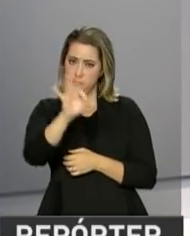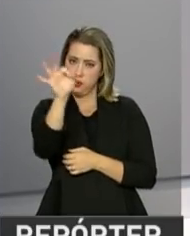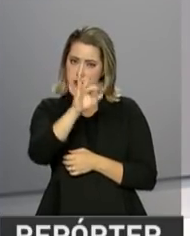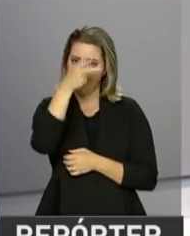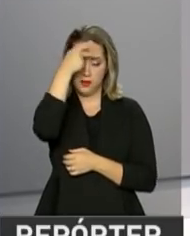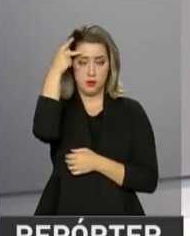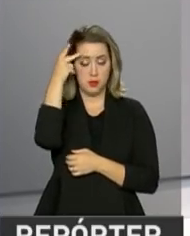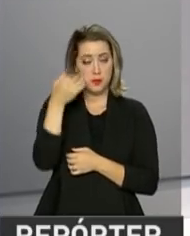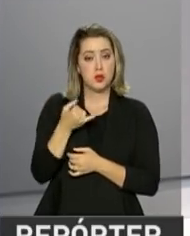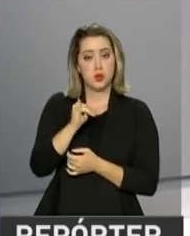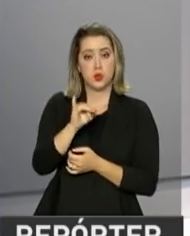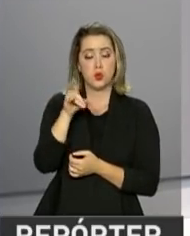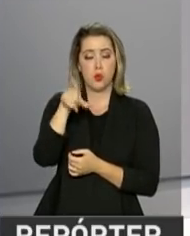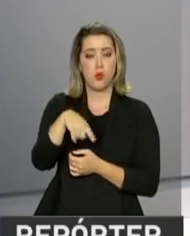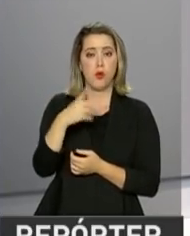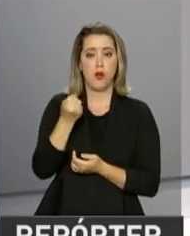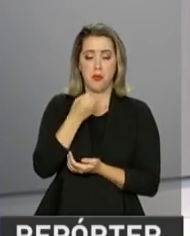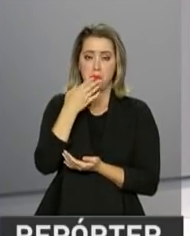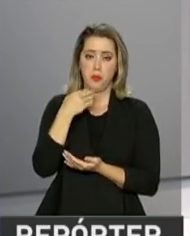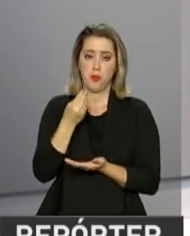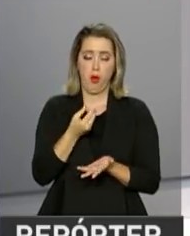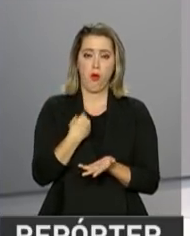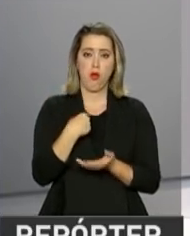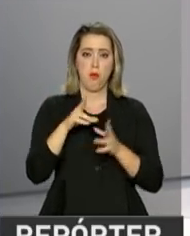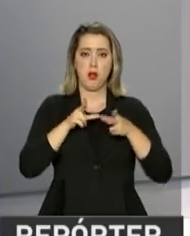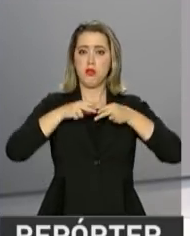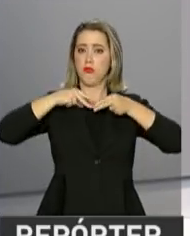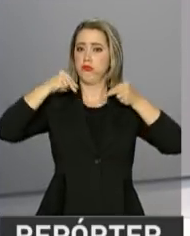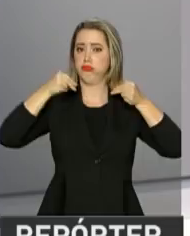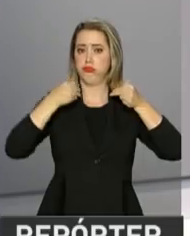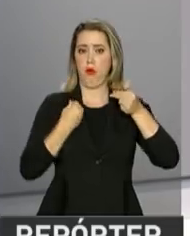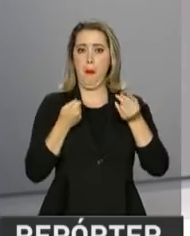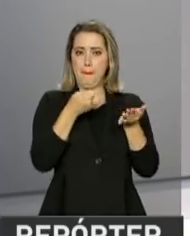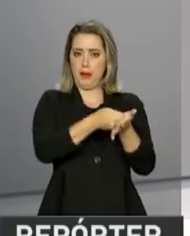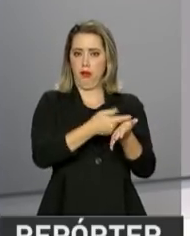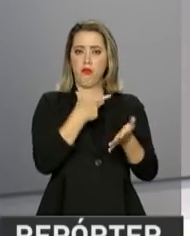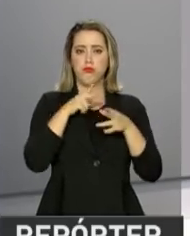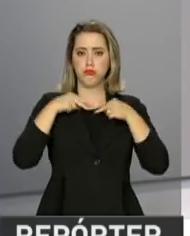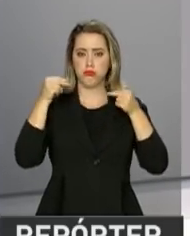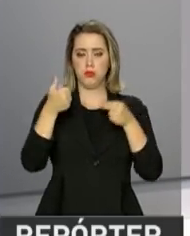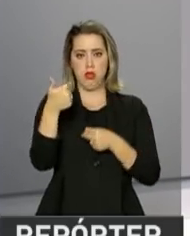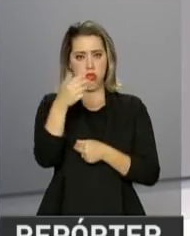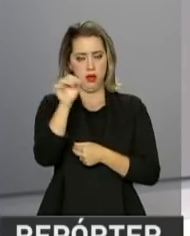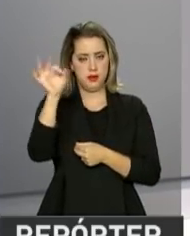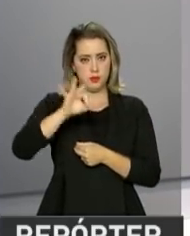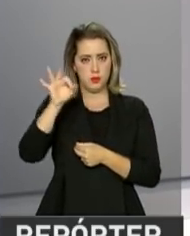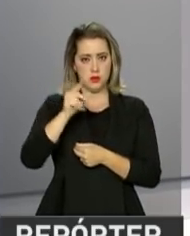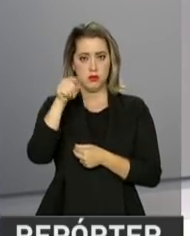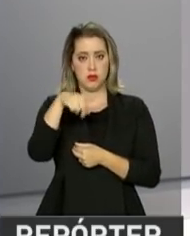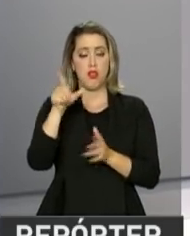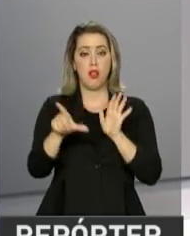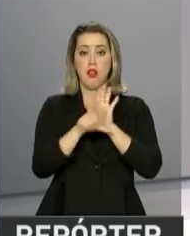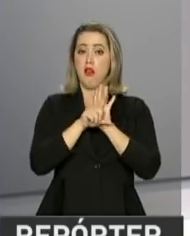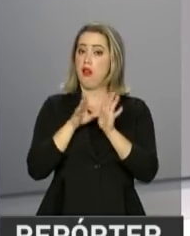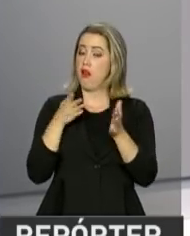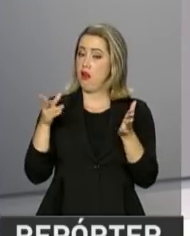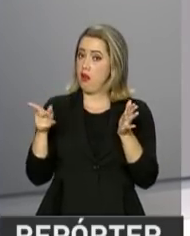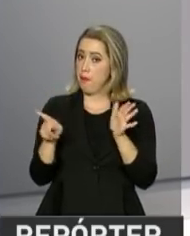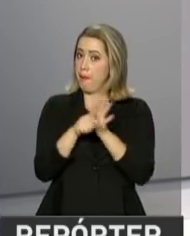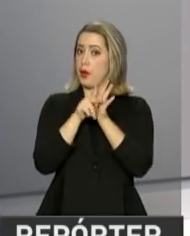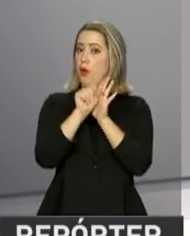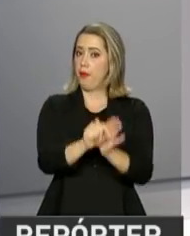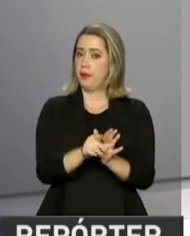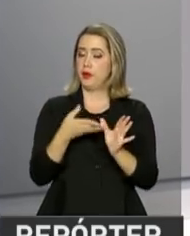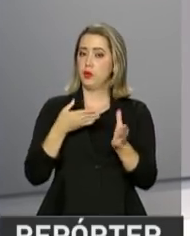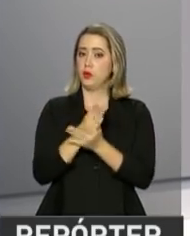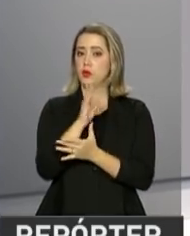em bares e restaurantes, a famosa gorjeta, tem lei própria. Sancionada pelo presidente Michel Temer, a nova regra